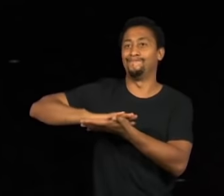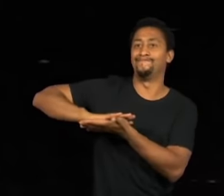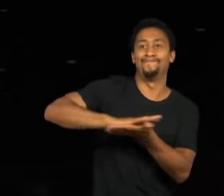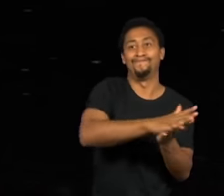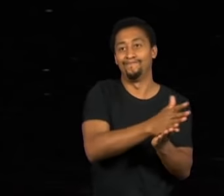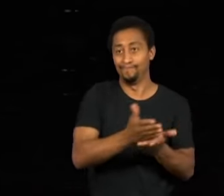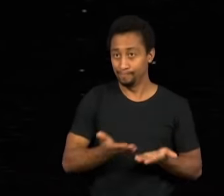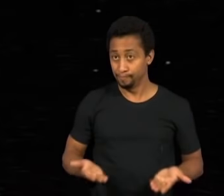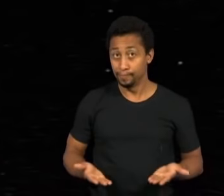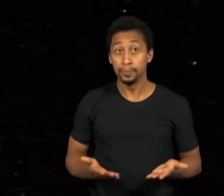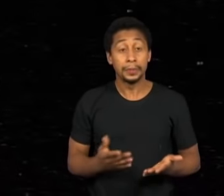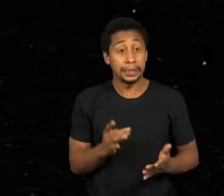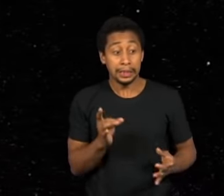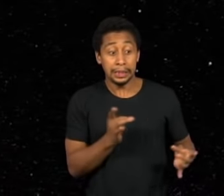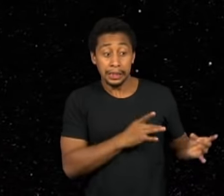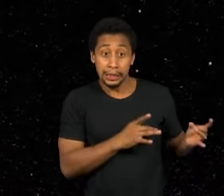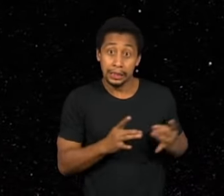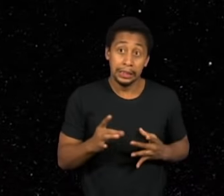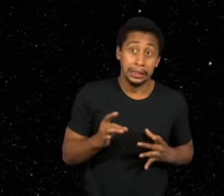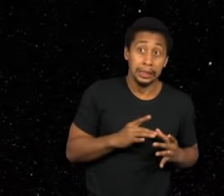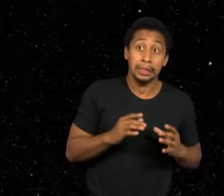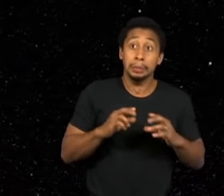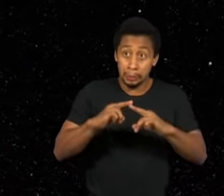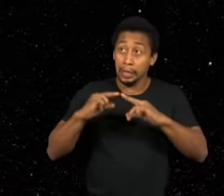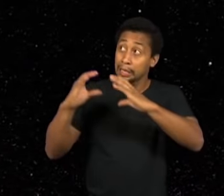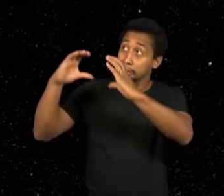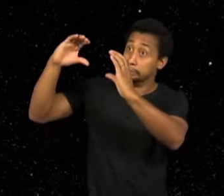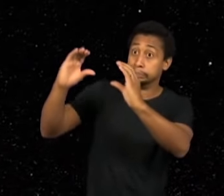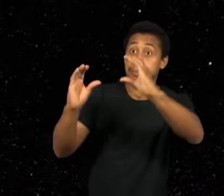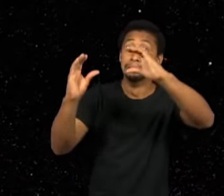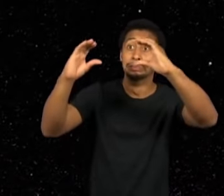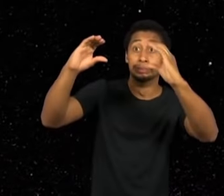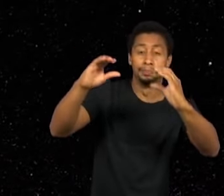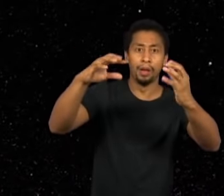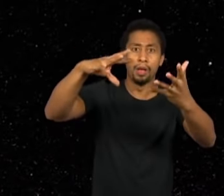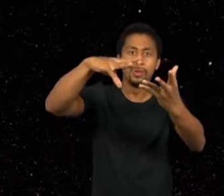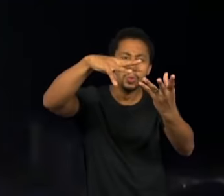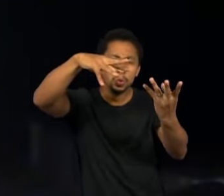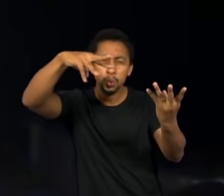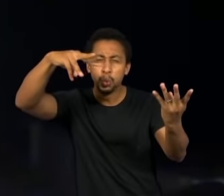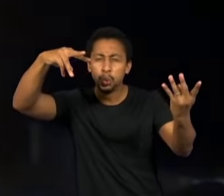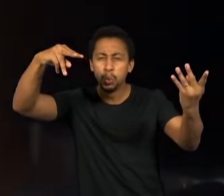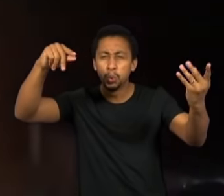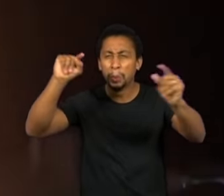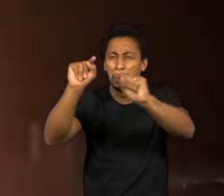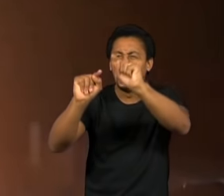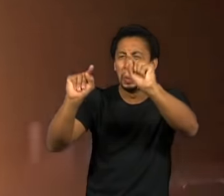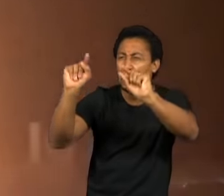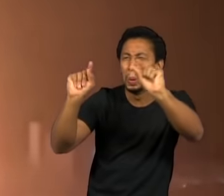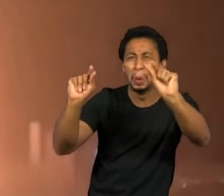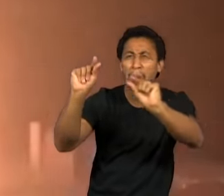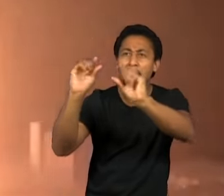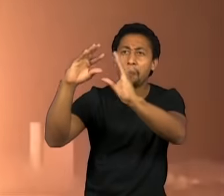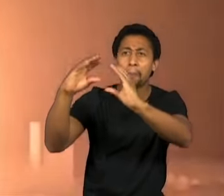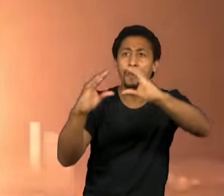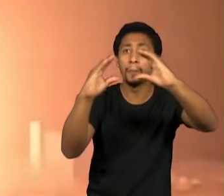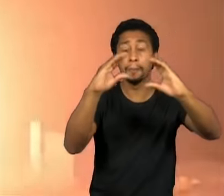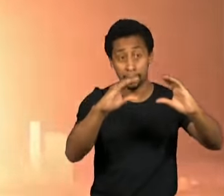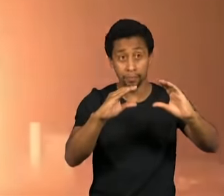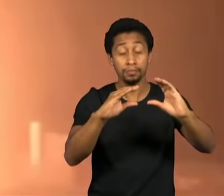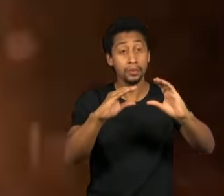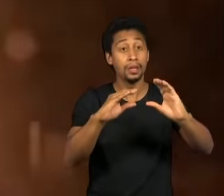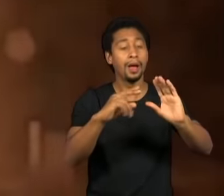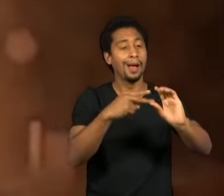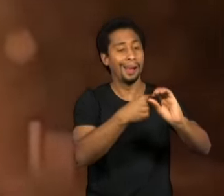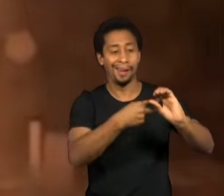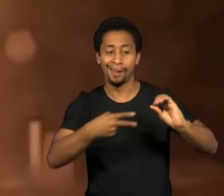O temor gerado pelos inúmeros asteroides vagando pelo universo levou a NASA a dar início à primeira missão para